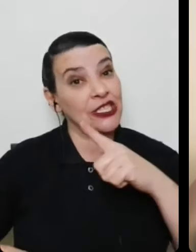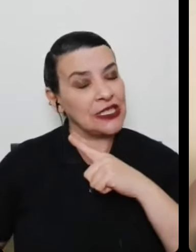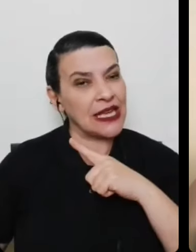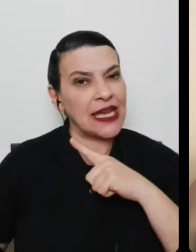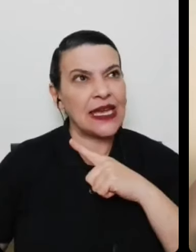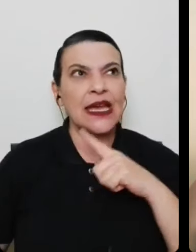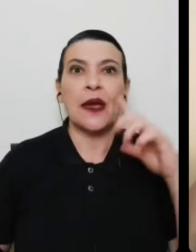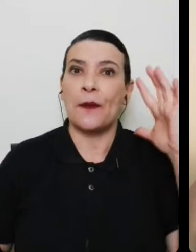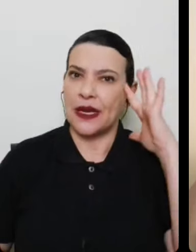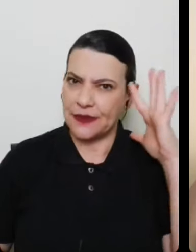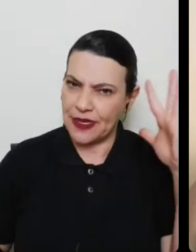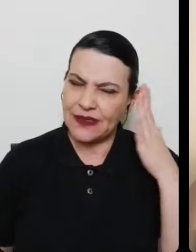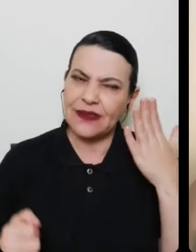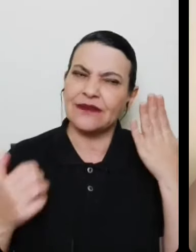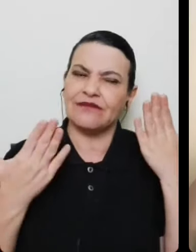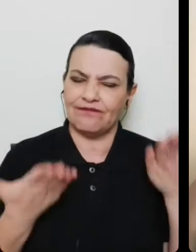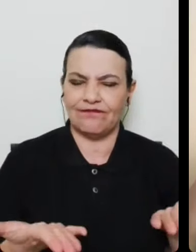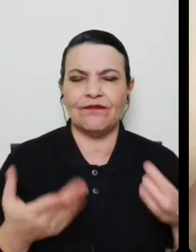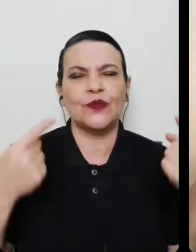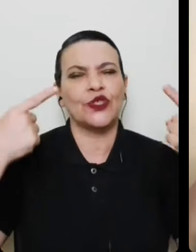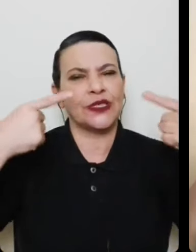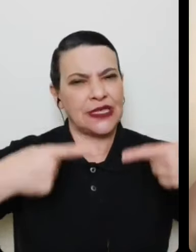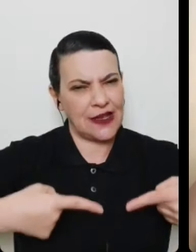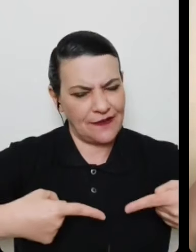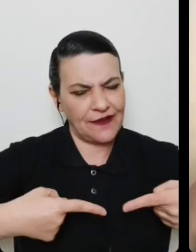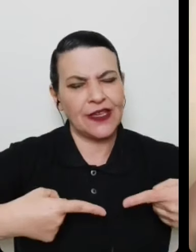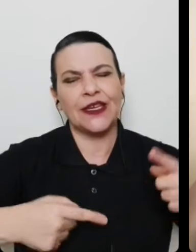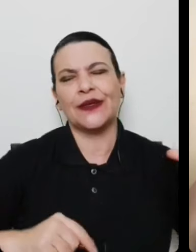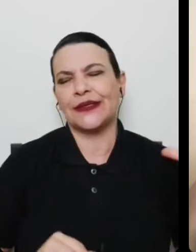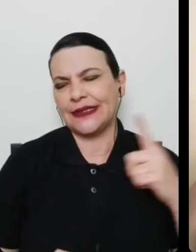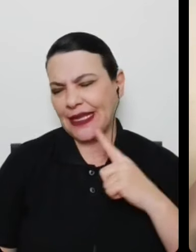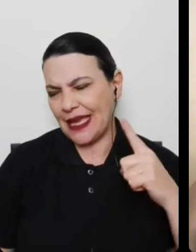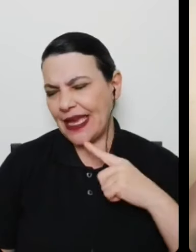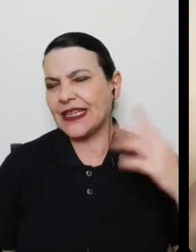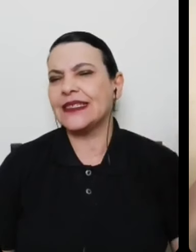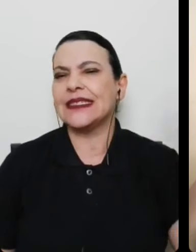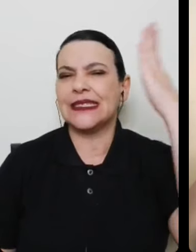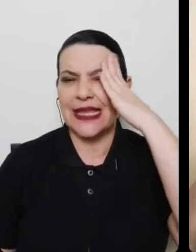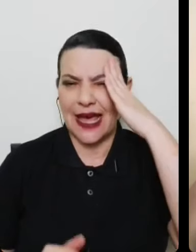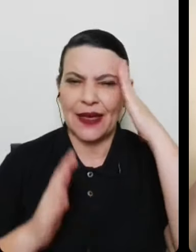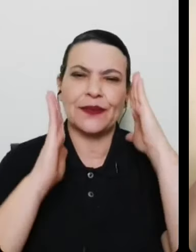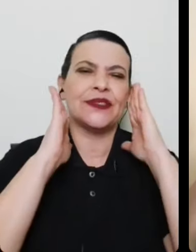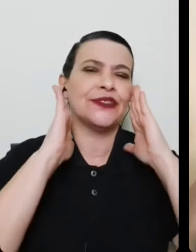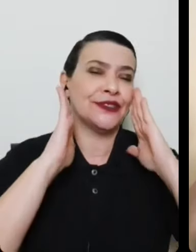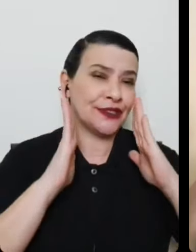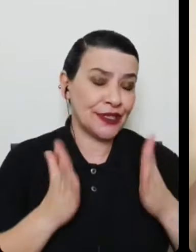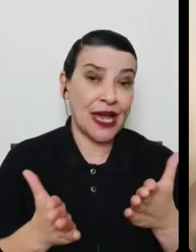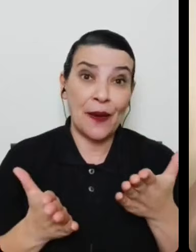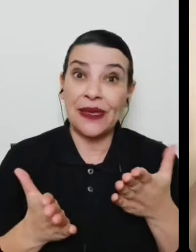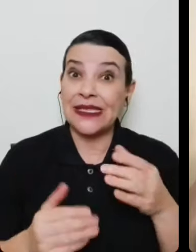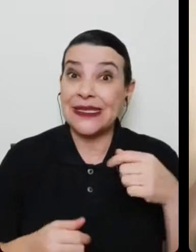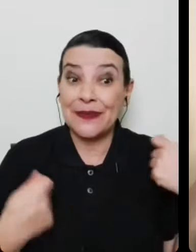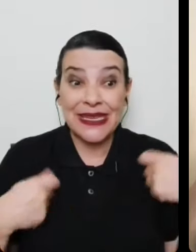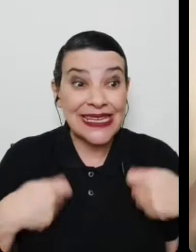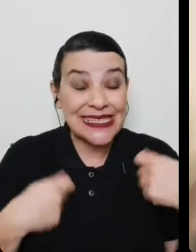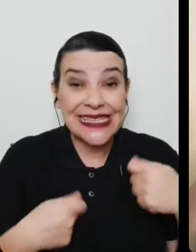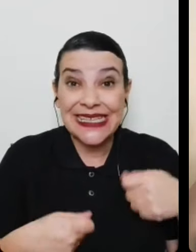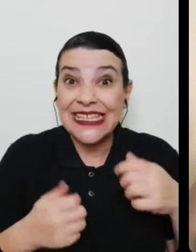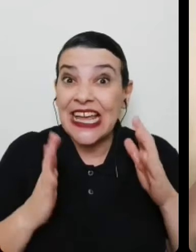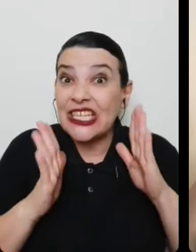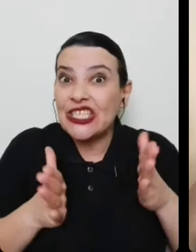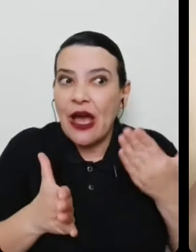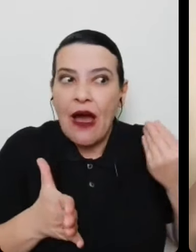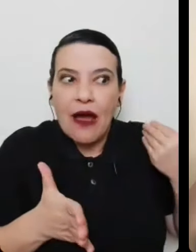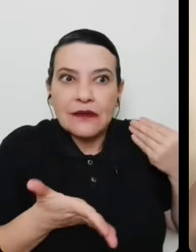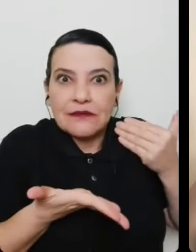ignorando que é um desafio, né? Sabendo que é, mas é um desafio para ontem. É um desafio que a gente já